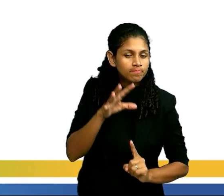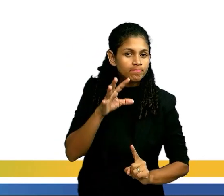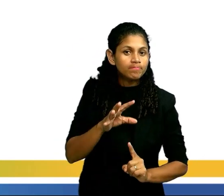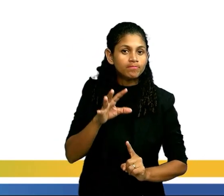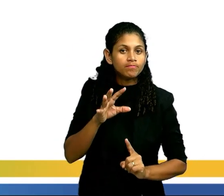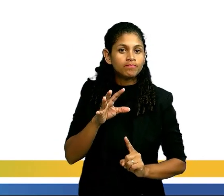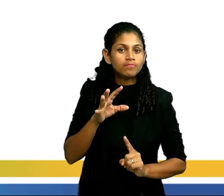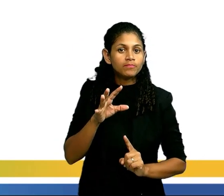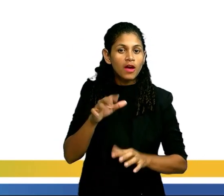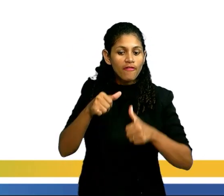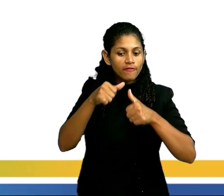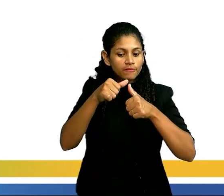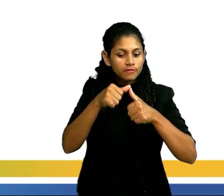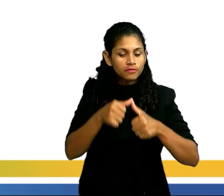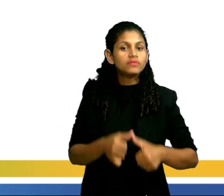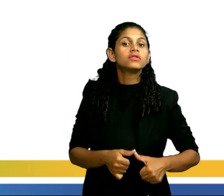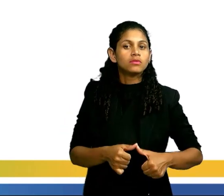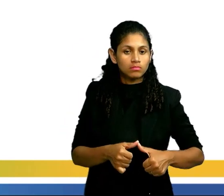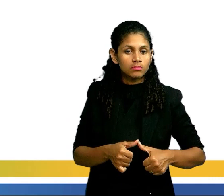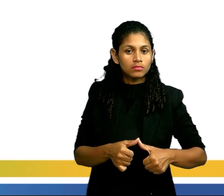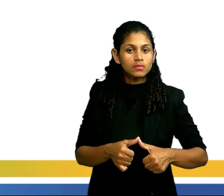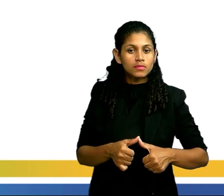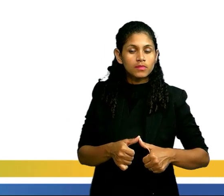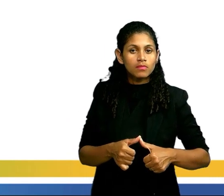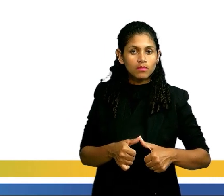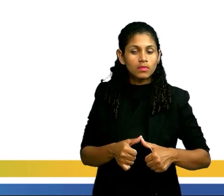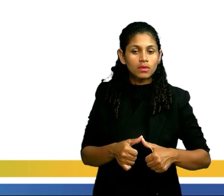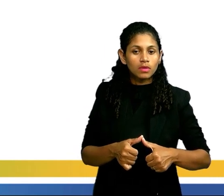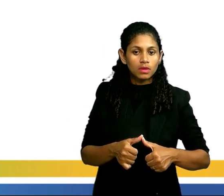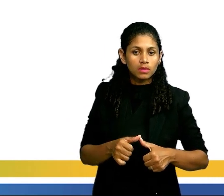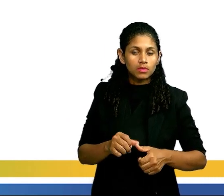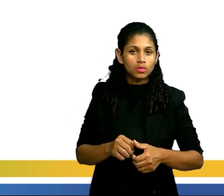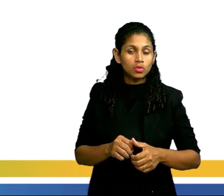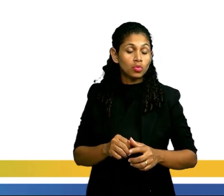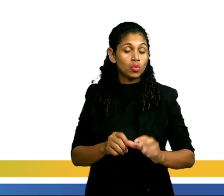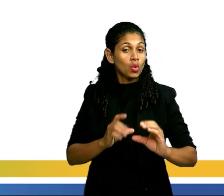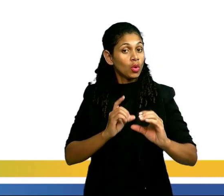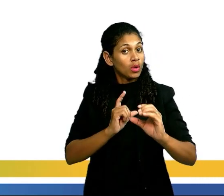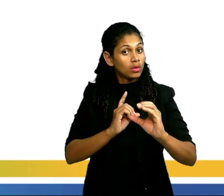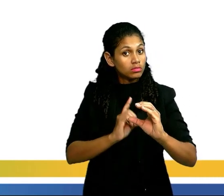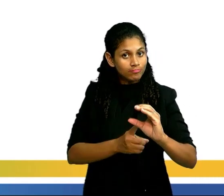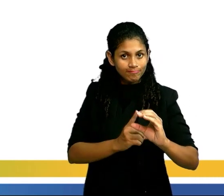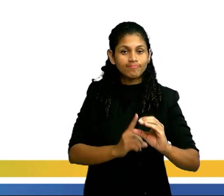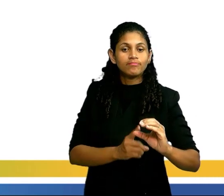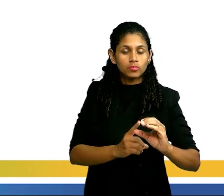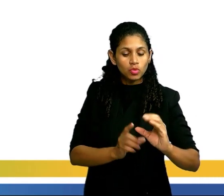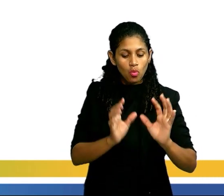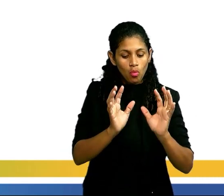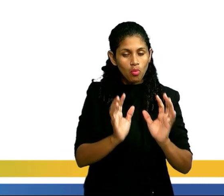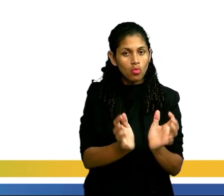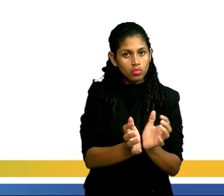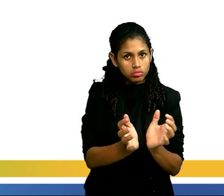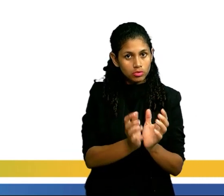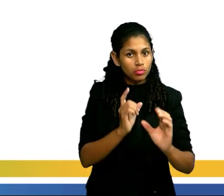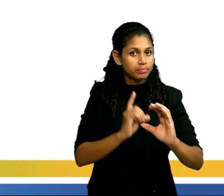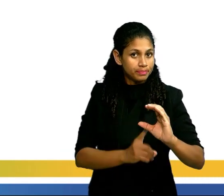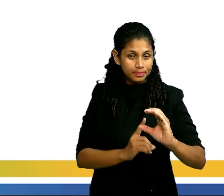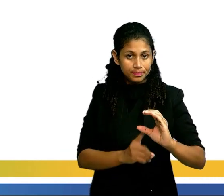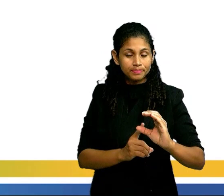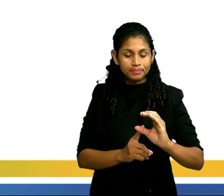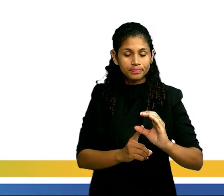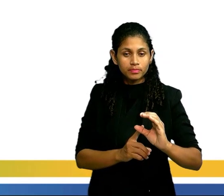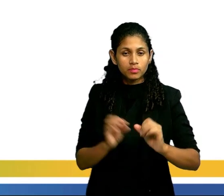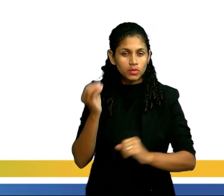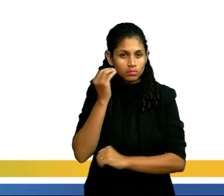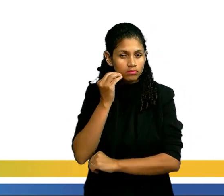bloco capitalista, que foi o que ele tentou fazer, né, com Cuba, né, que os Estados Unidos tentaram fazer com a ilha de Cuba, que